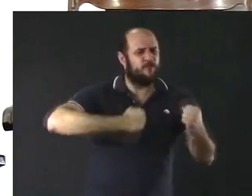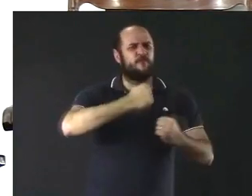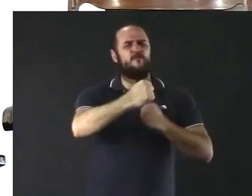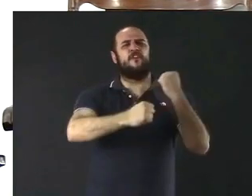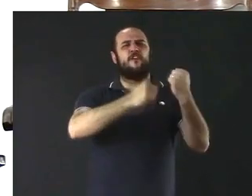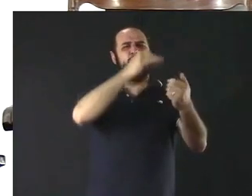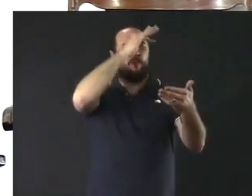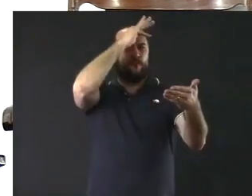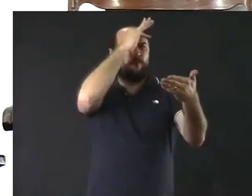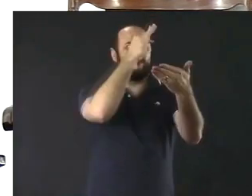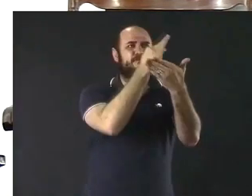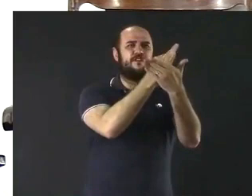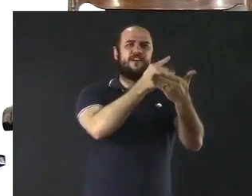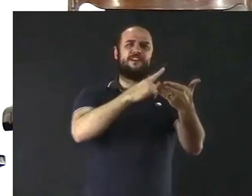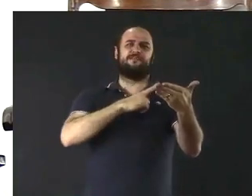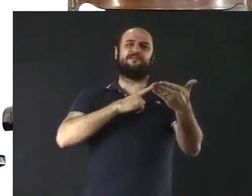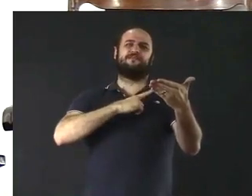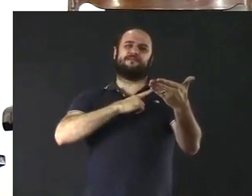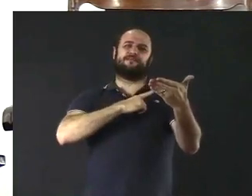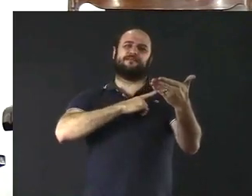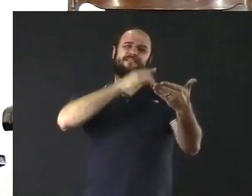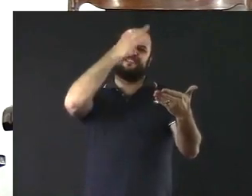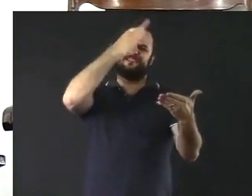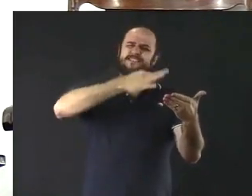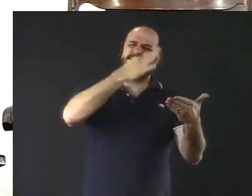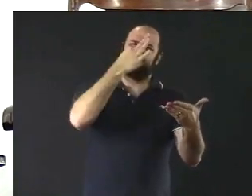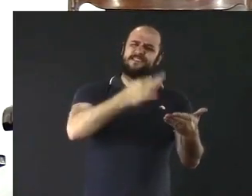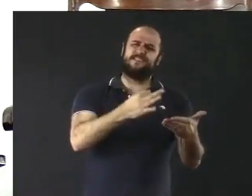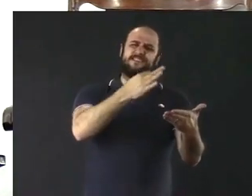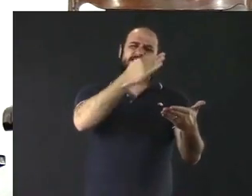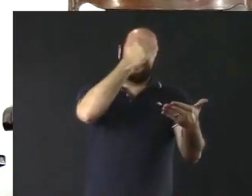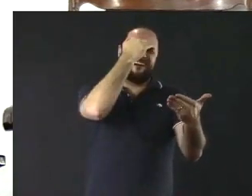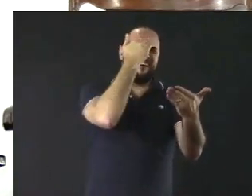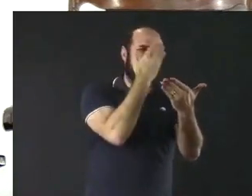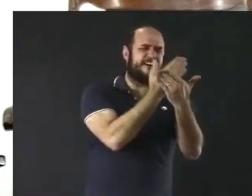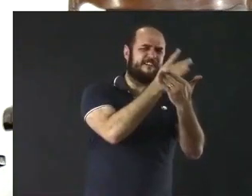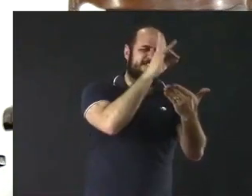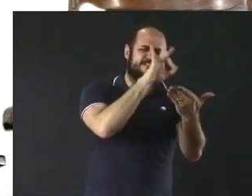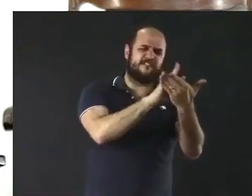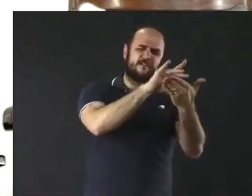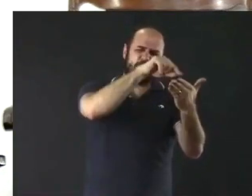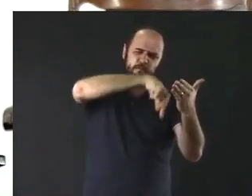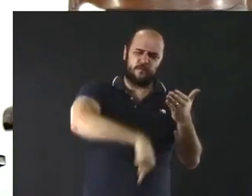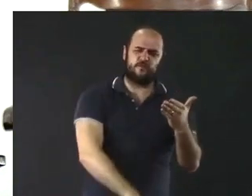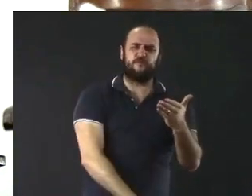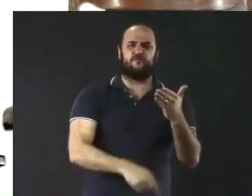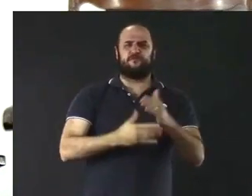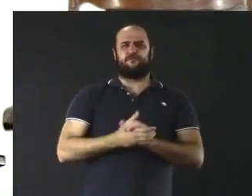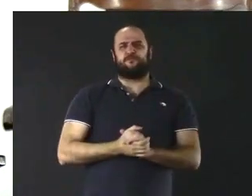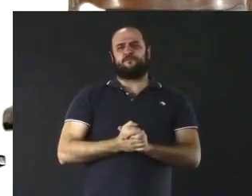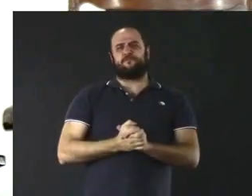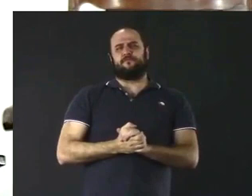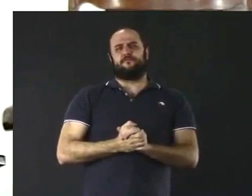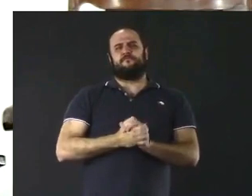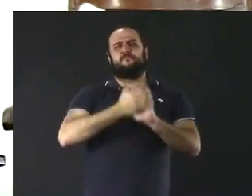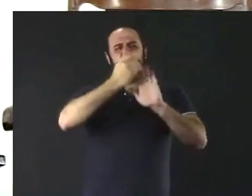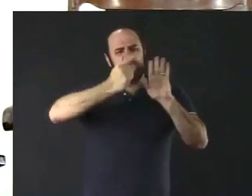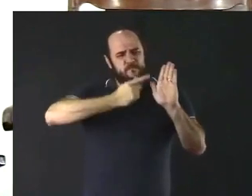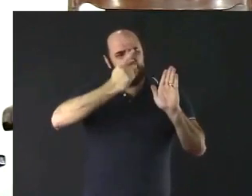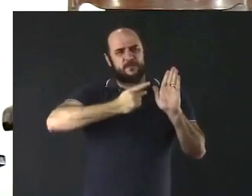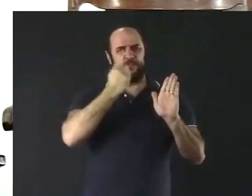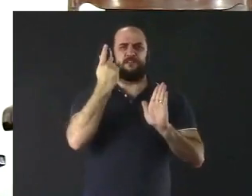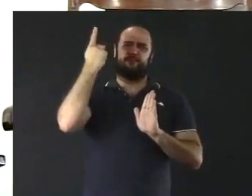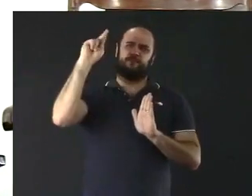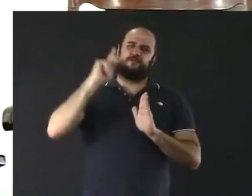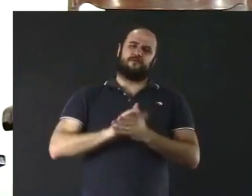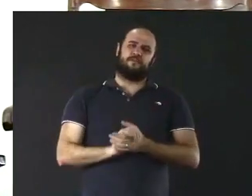agarrado nessa certeza, abraçado nessa convicção, nessa promessa. E o